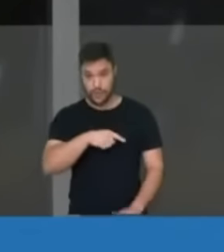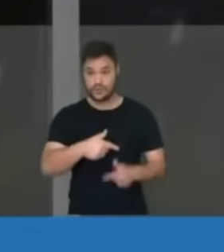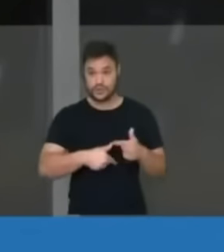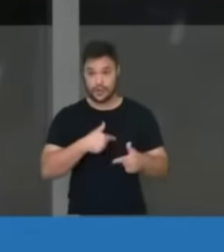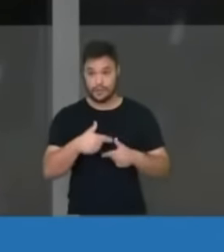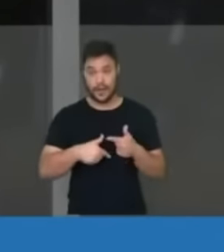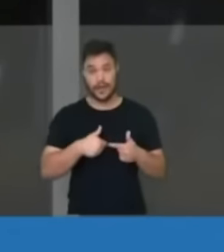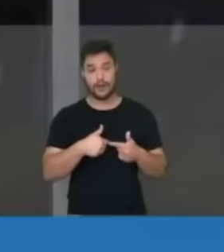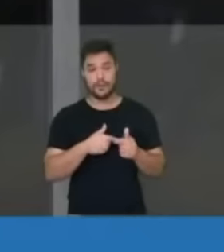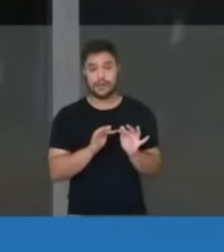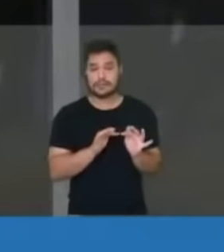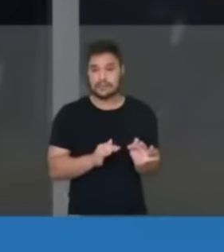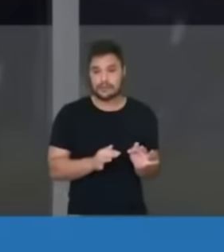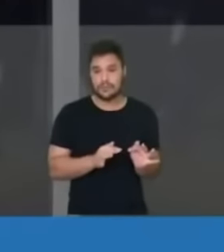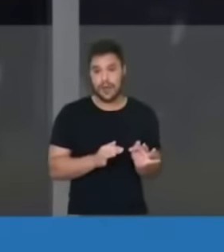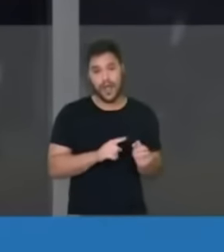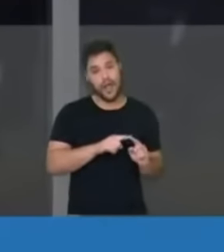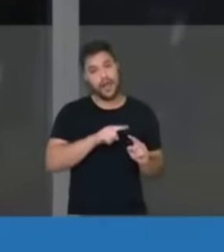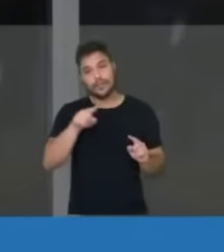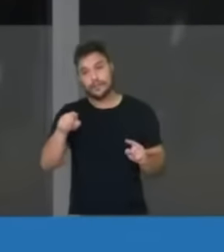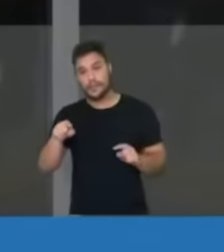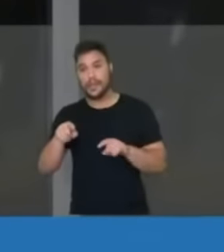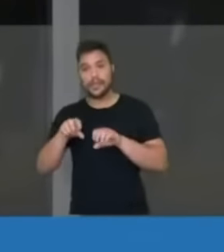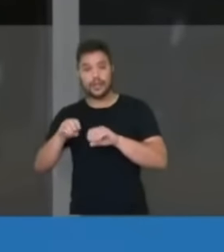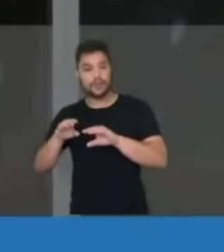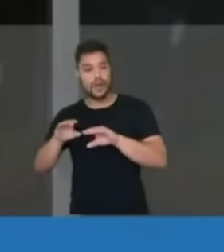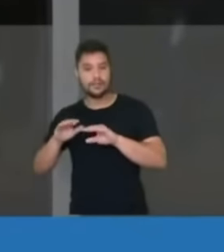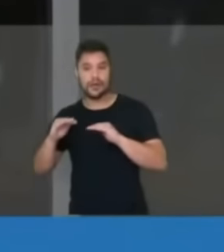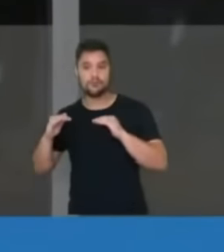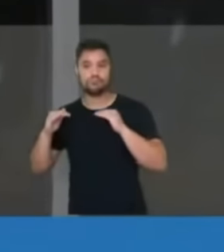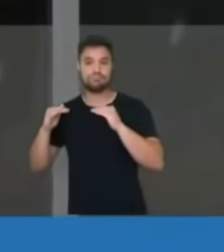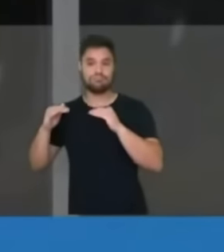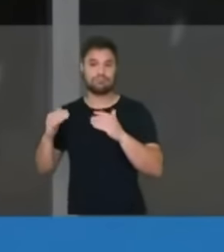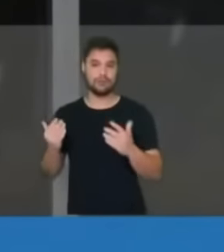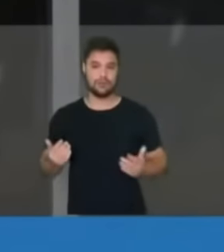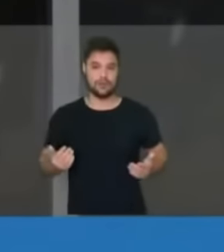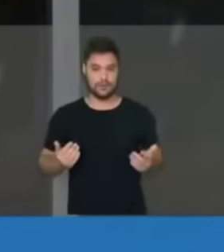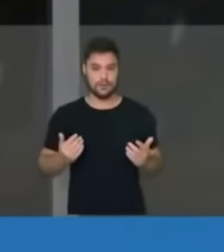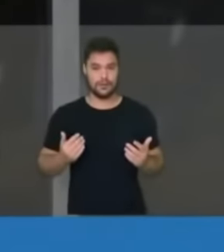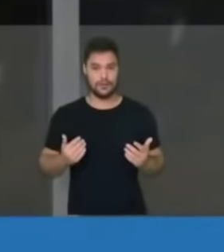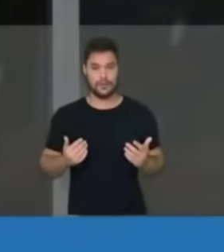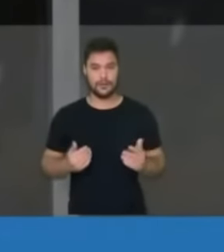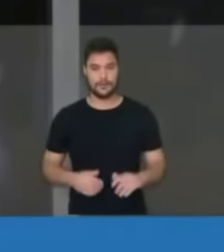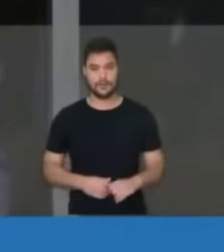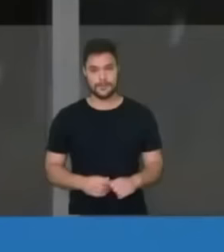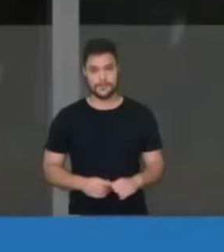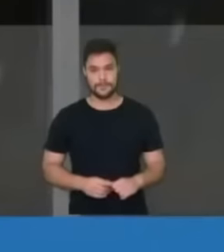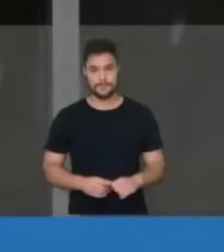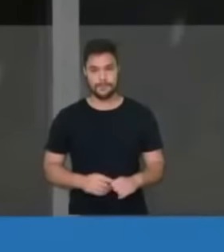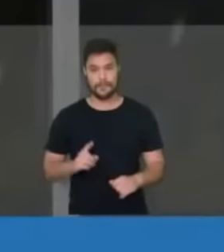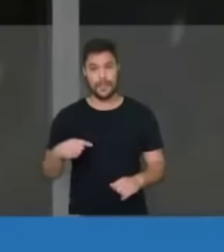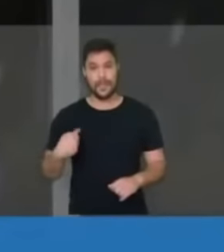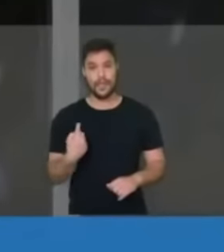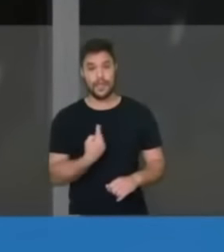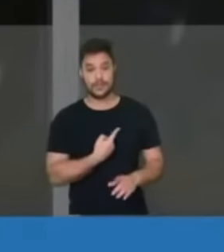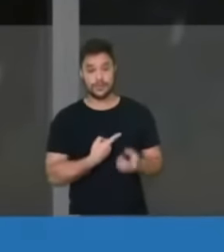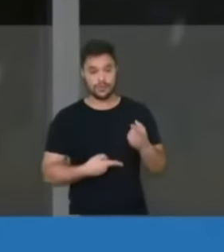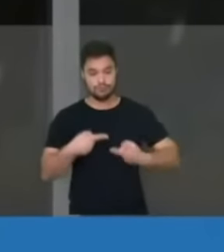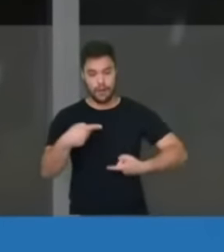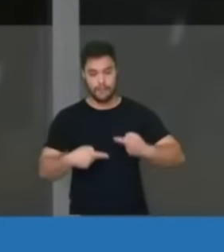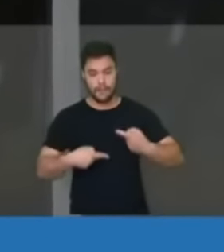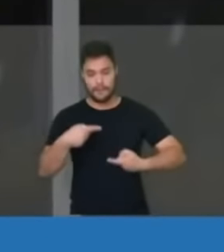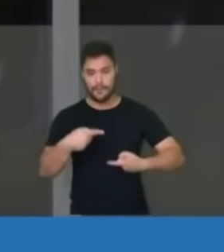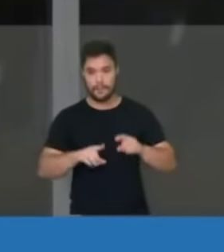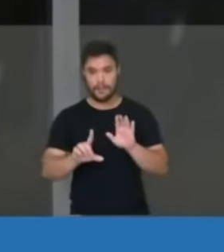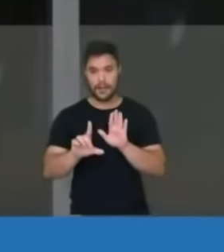humildes, até pessoas com uma educação formal muito alta. E a gente debate a lei e faz dessa lei